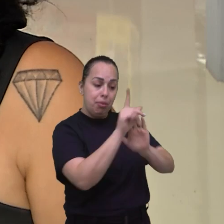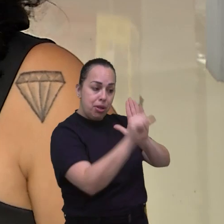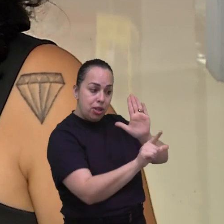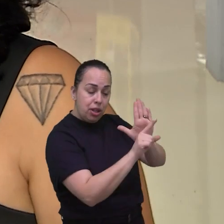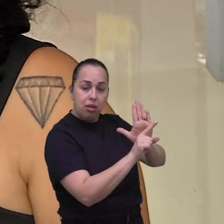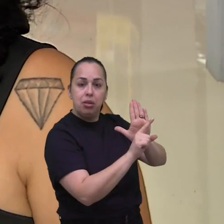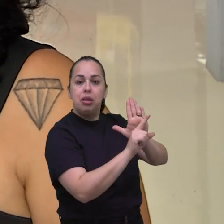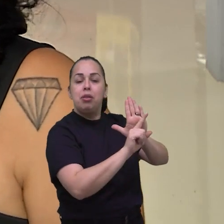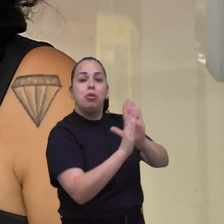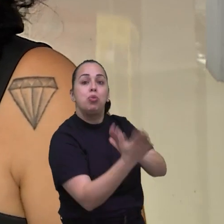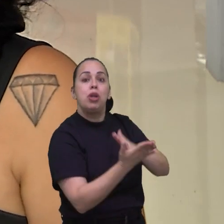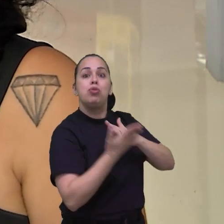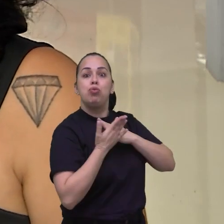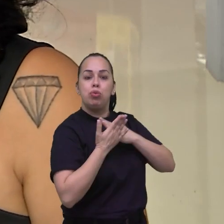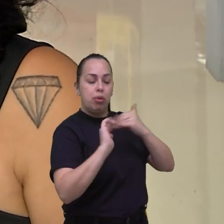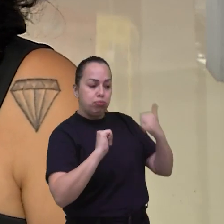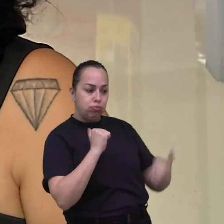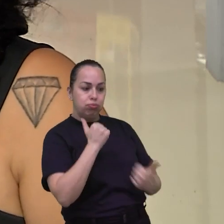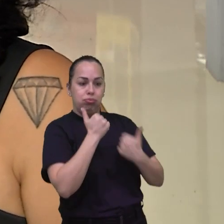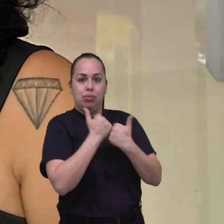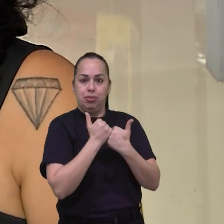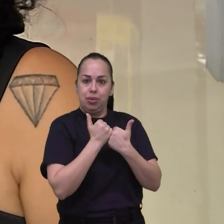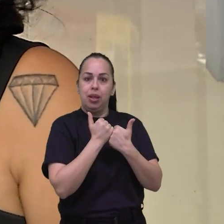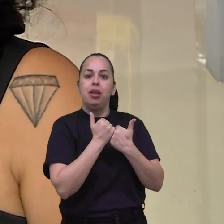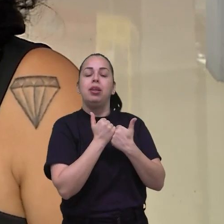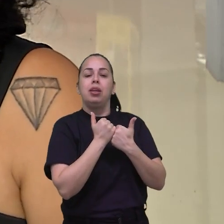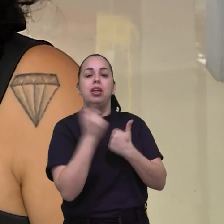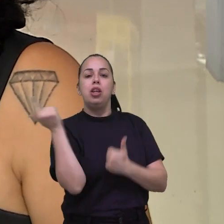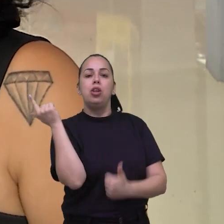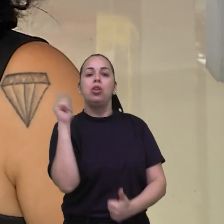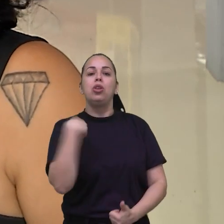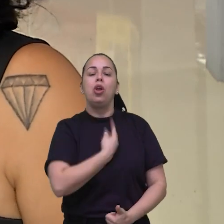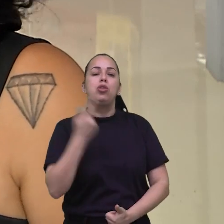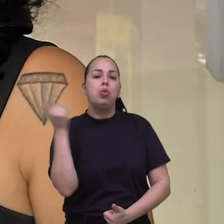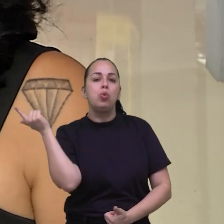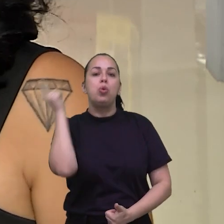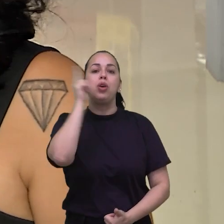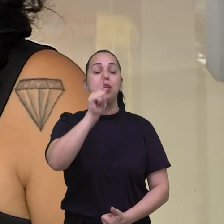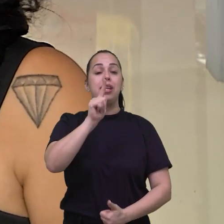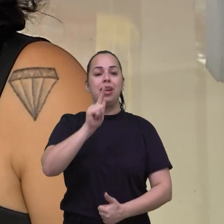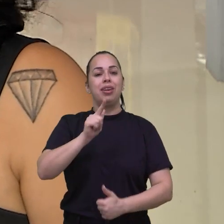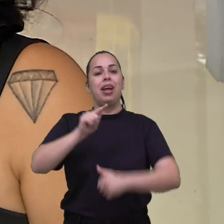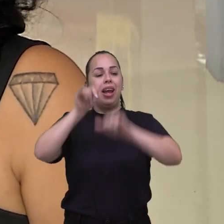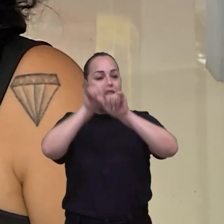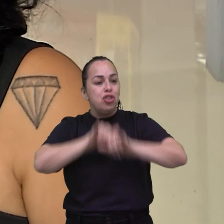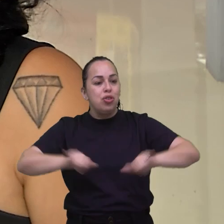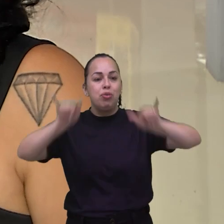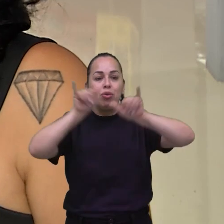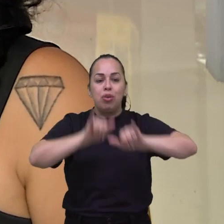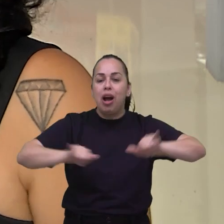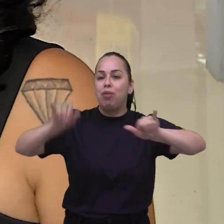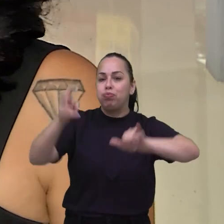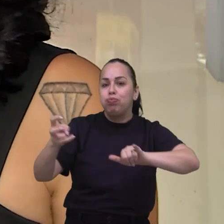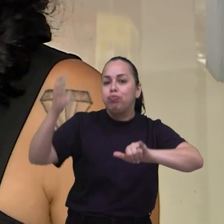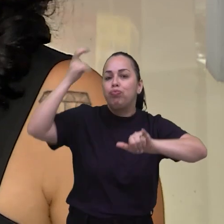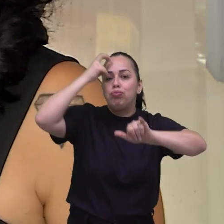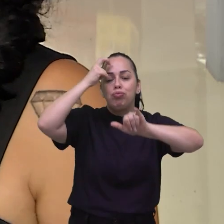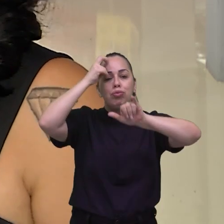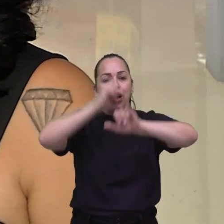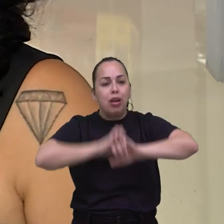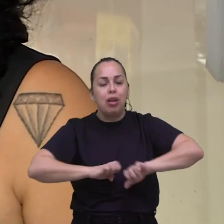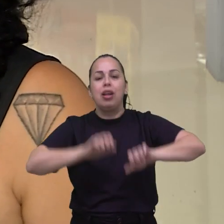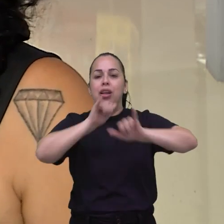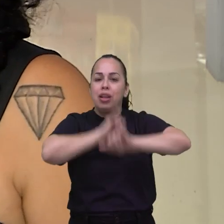gente consegue sim ter um apoio maior, um incentivo e também, através dela, a gente consegue poder divulgar mais a